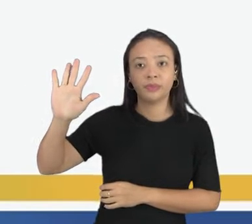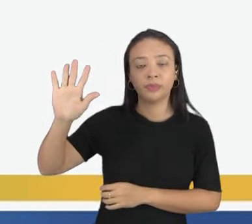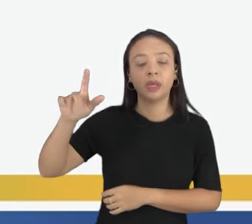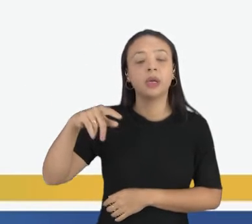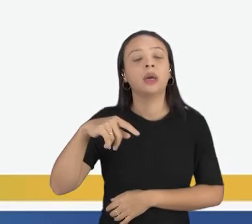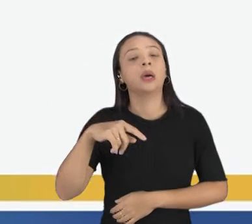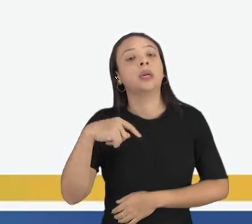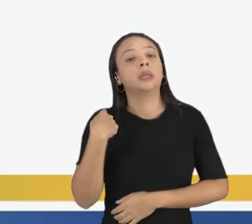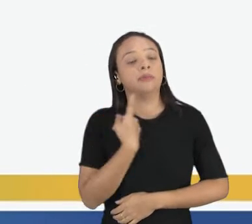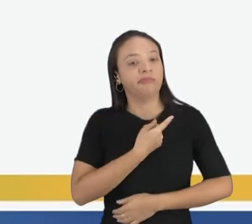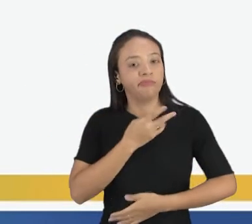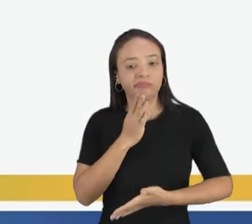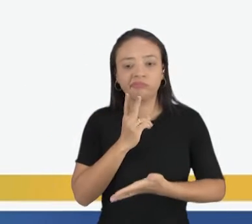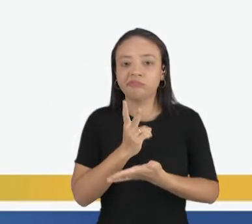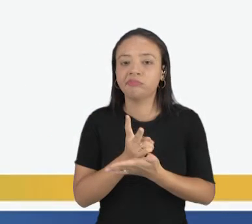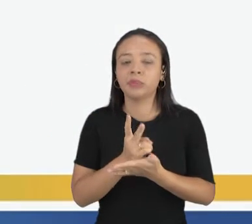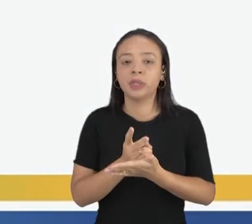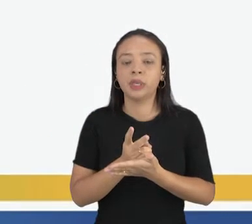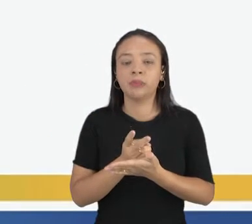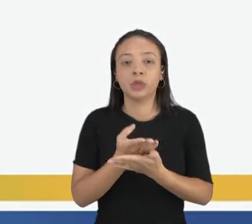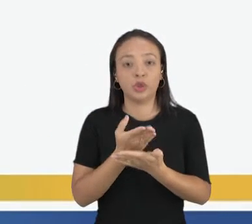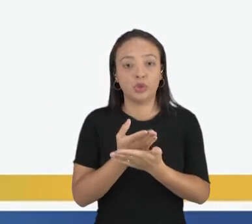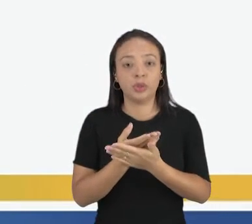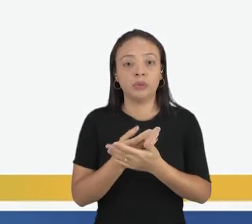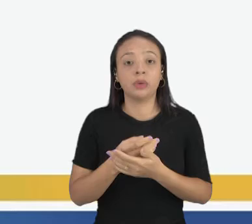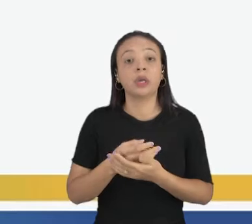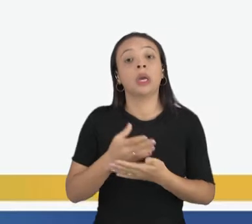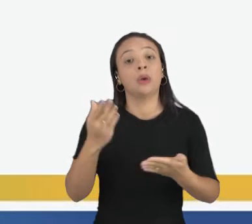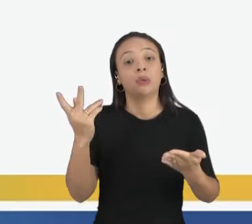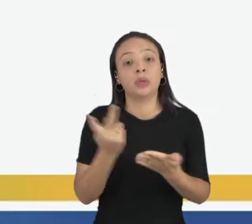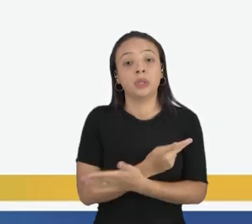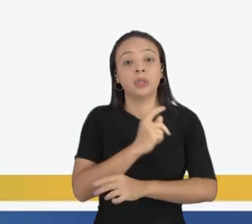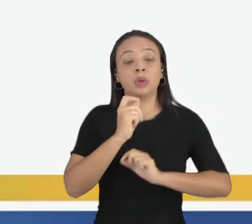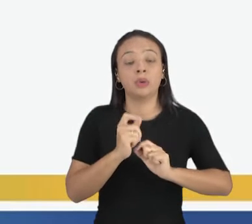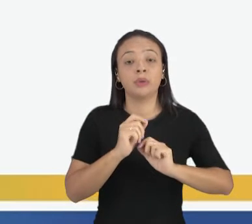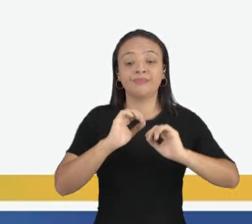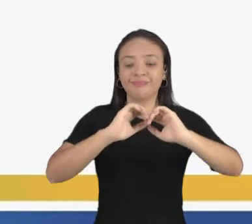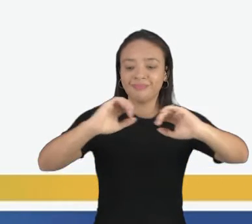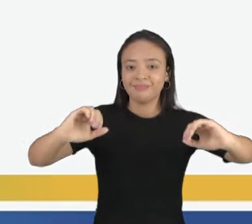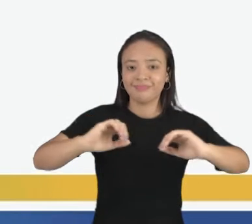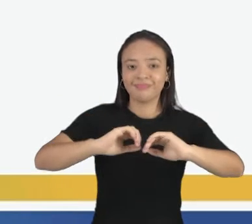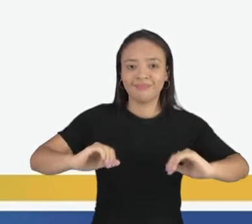estuda isso no imperialismo, um continente que foi dividido, fatiado no meio aí